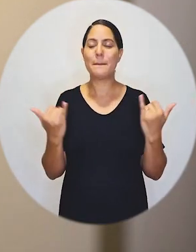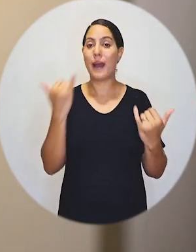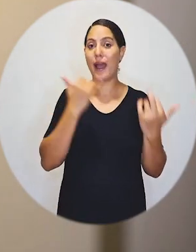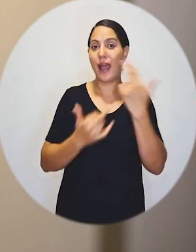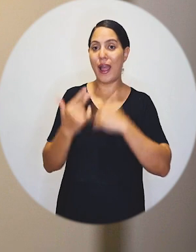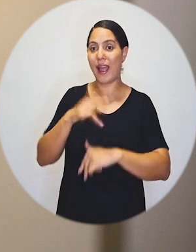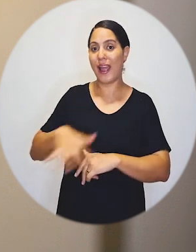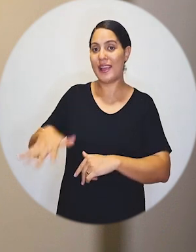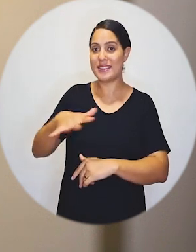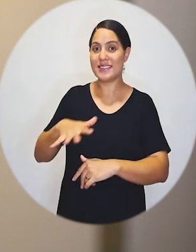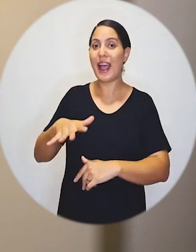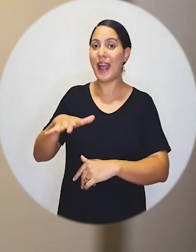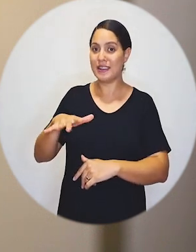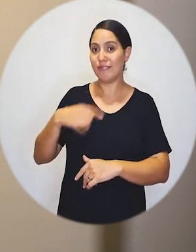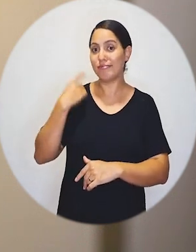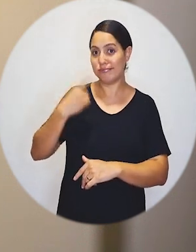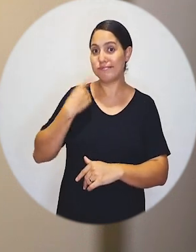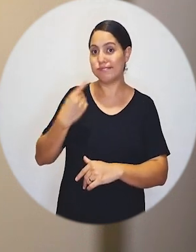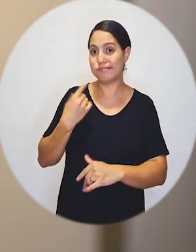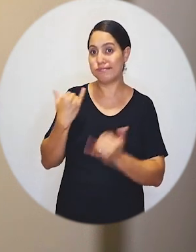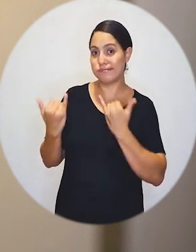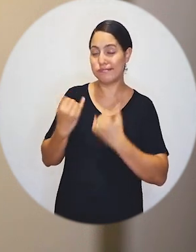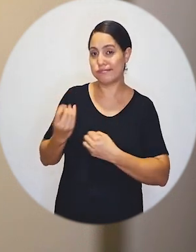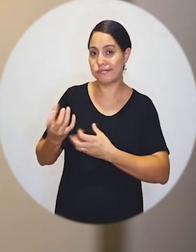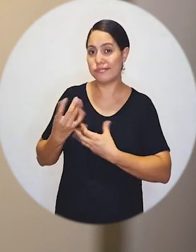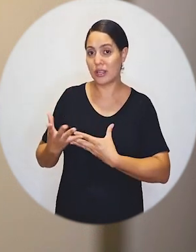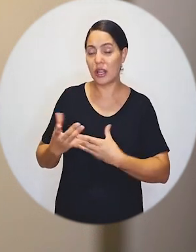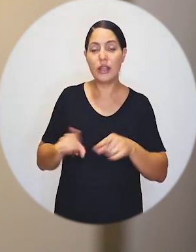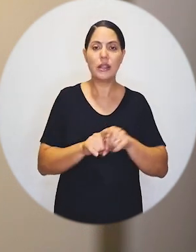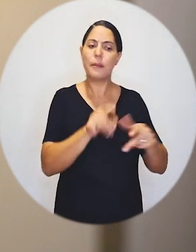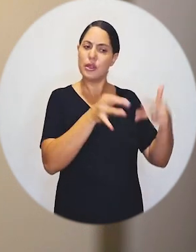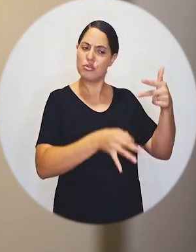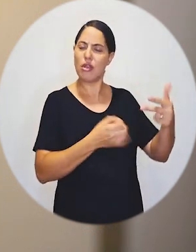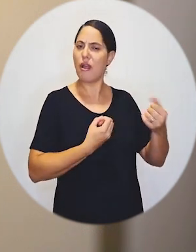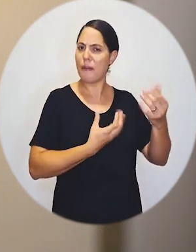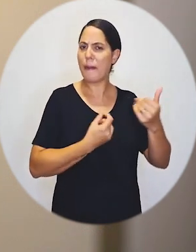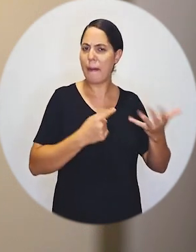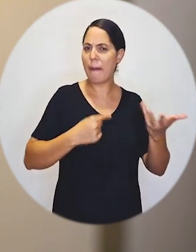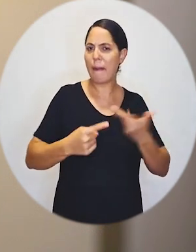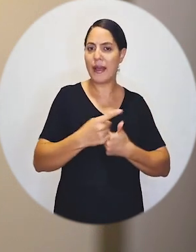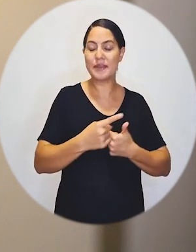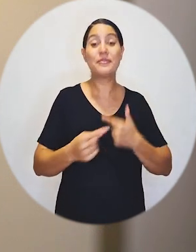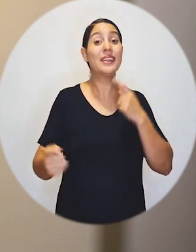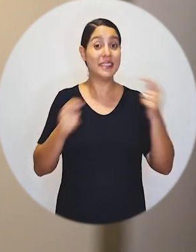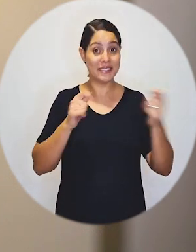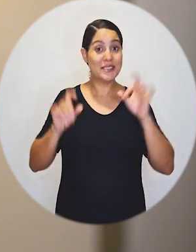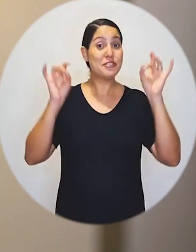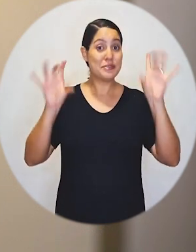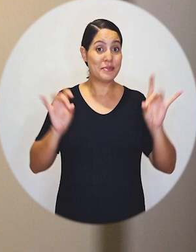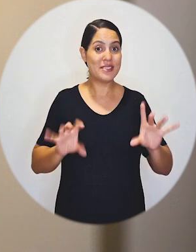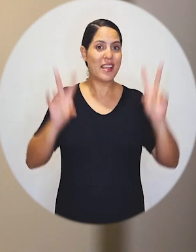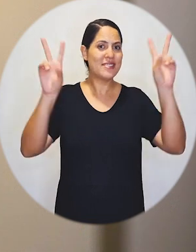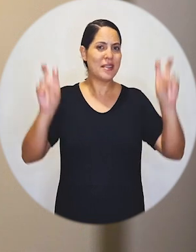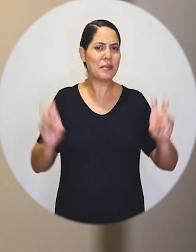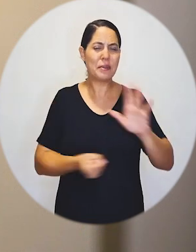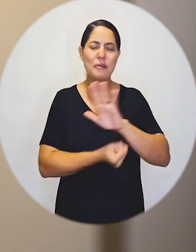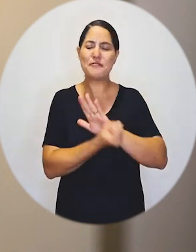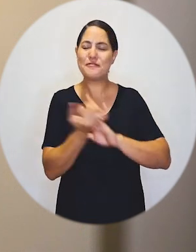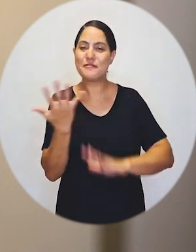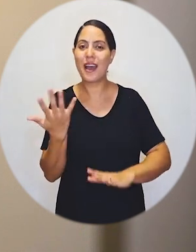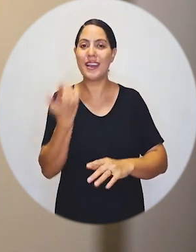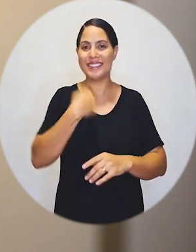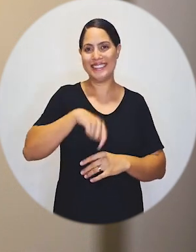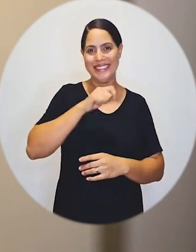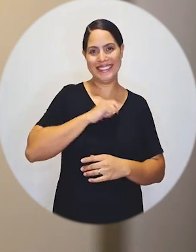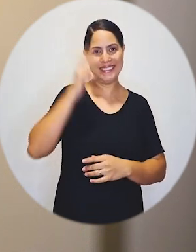você fica por dentro das informações da advocacia e do judiciário, além de acompanhar entrevistas especiais, matérias